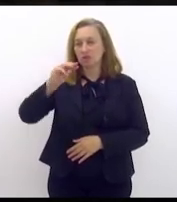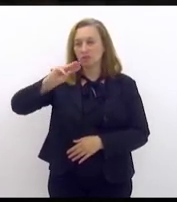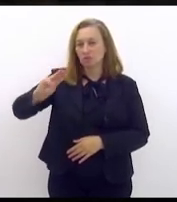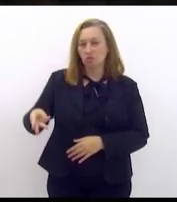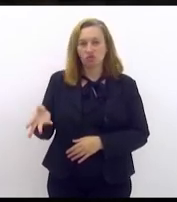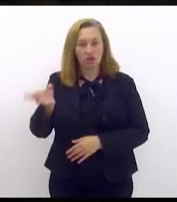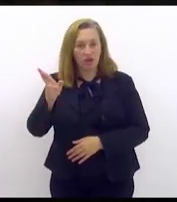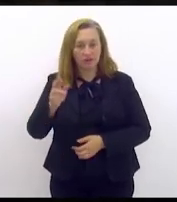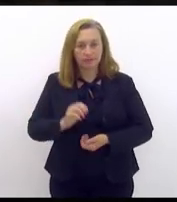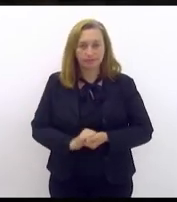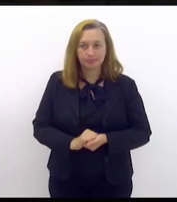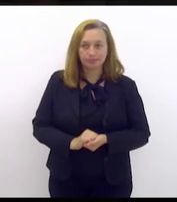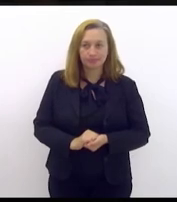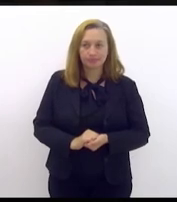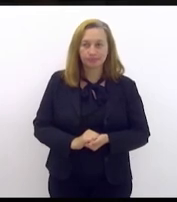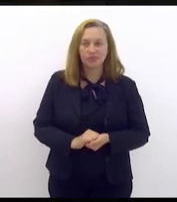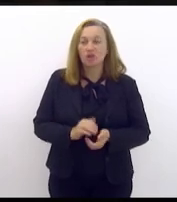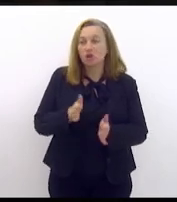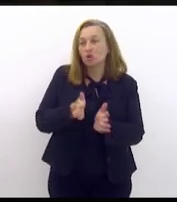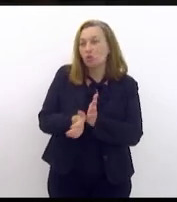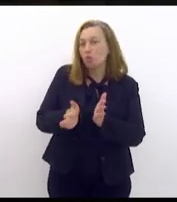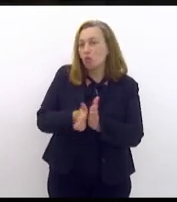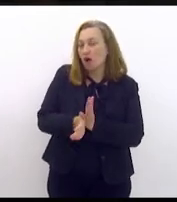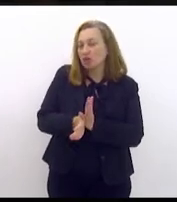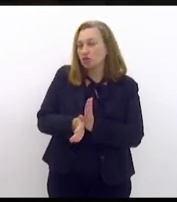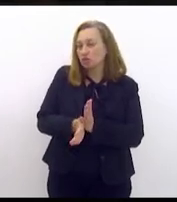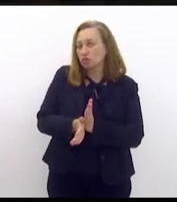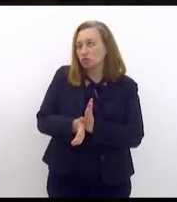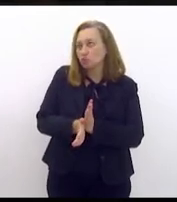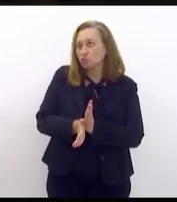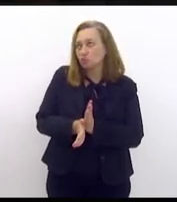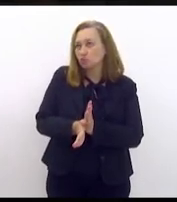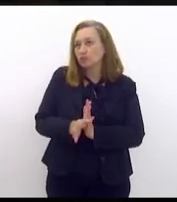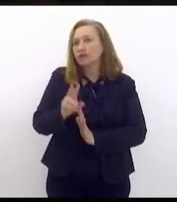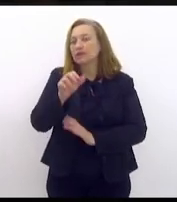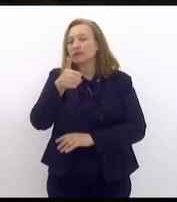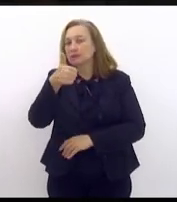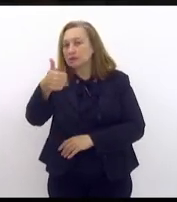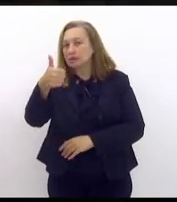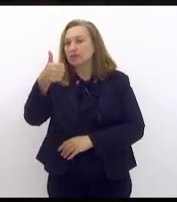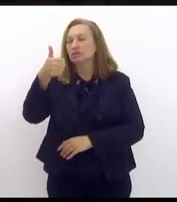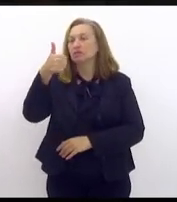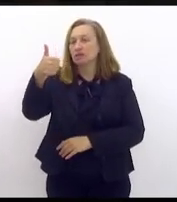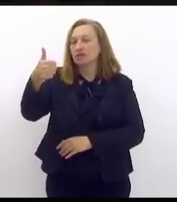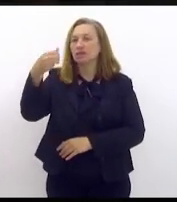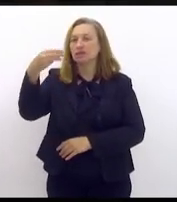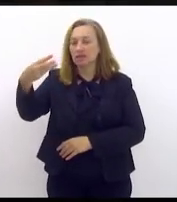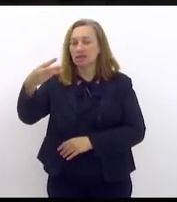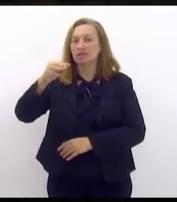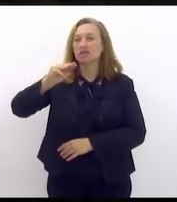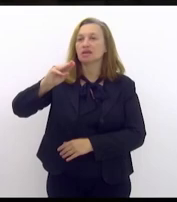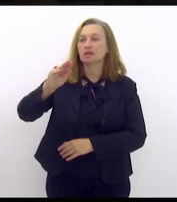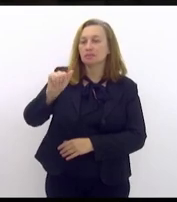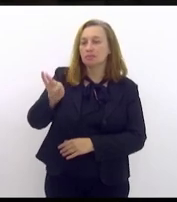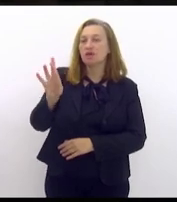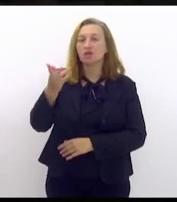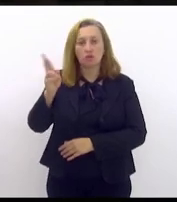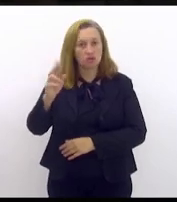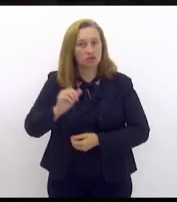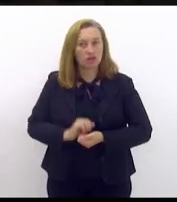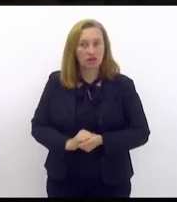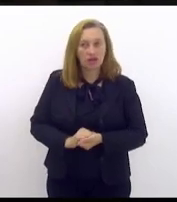reais e uma despesa fixada em 113 bilhões de reais.